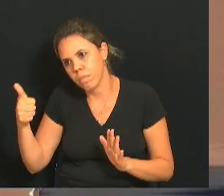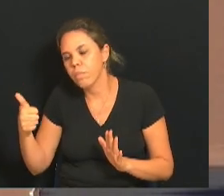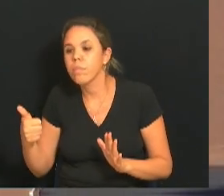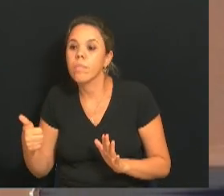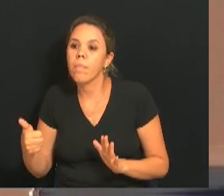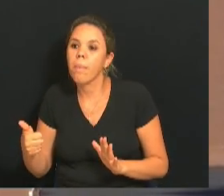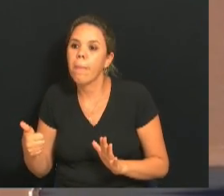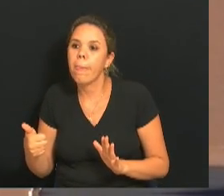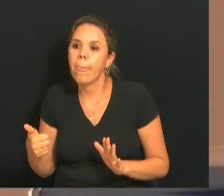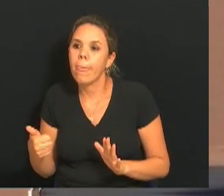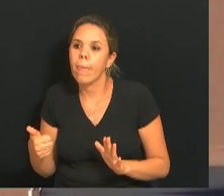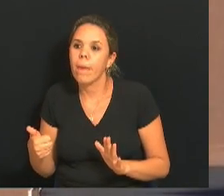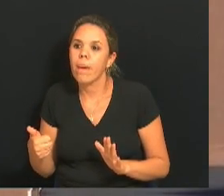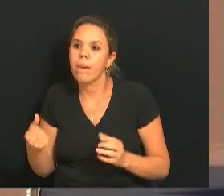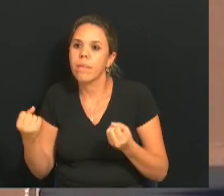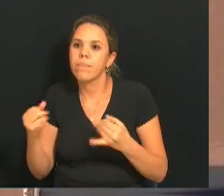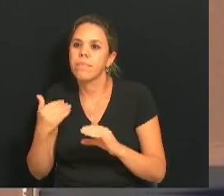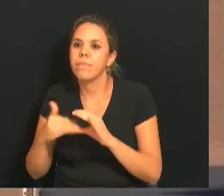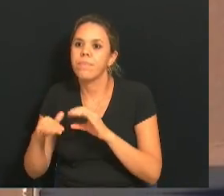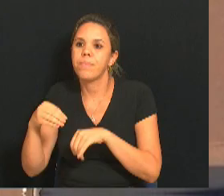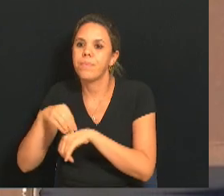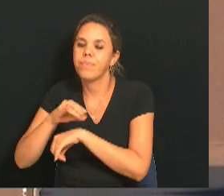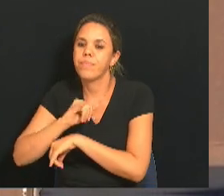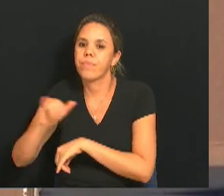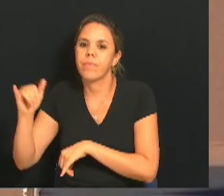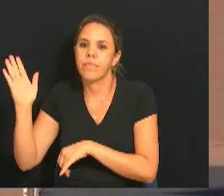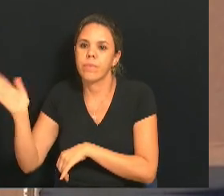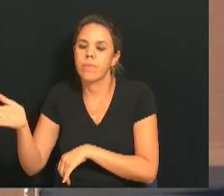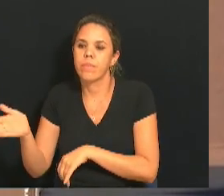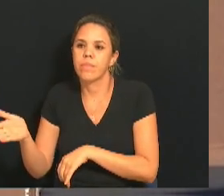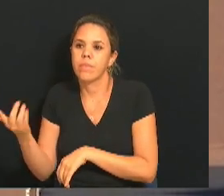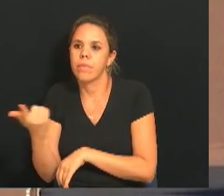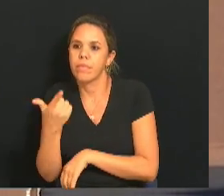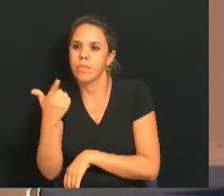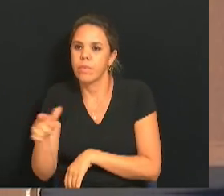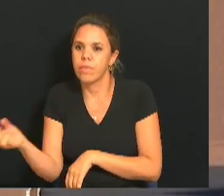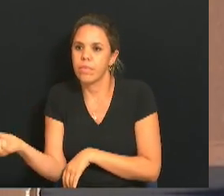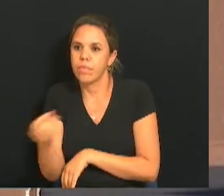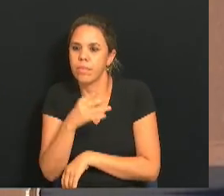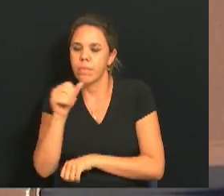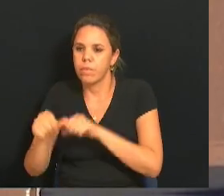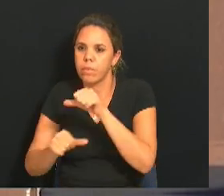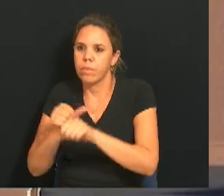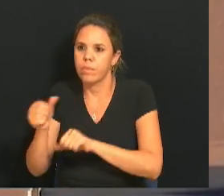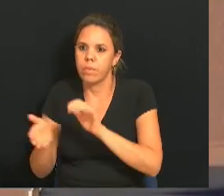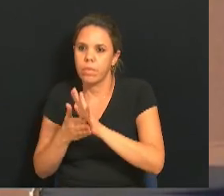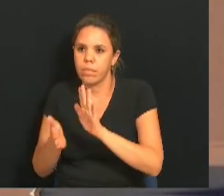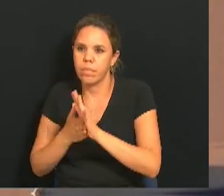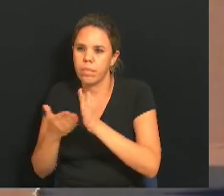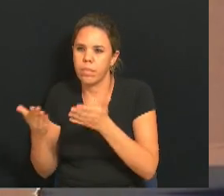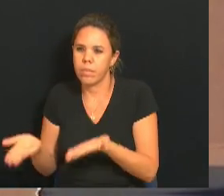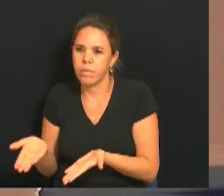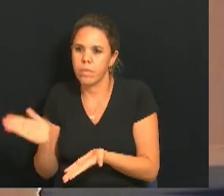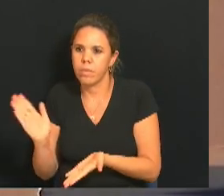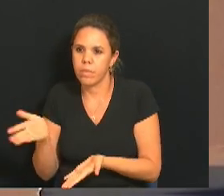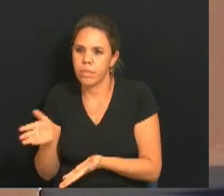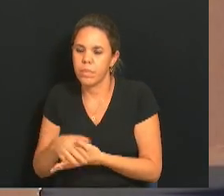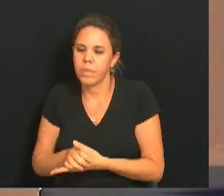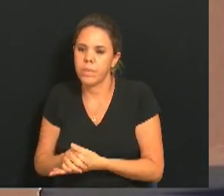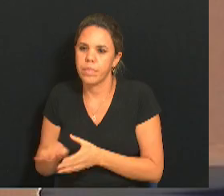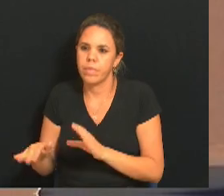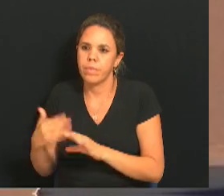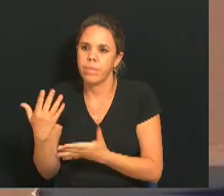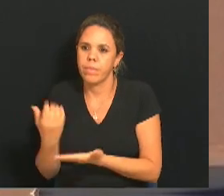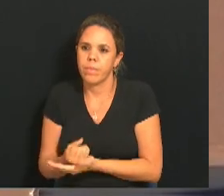Eu enviei o relatório para eles, eu já vou enviar novamente agora com as mudanças propostas e já recebidas pelo